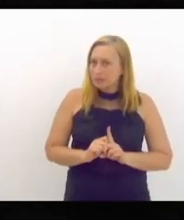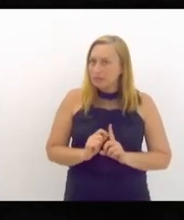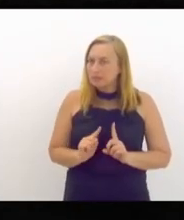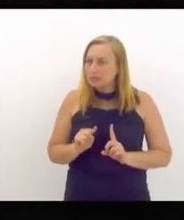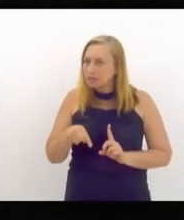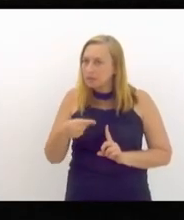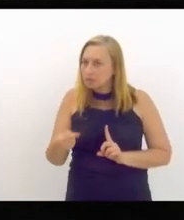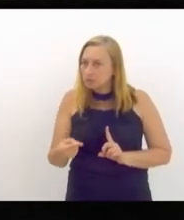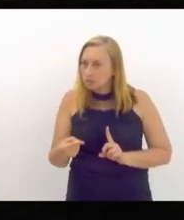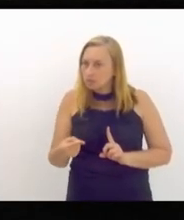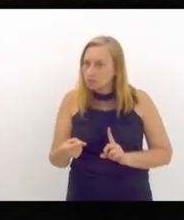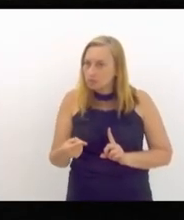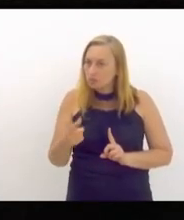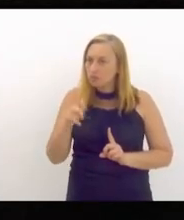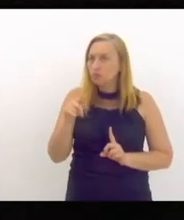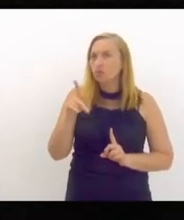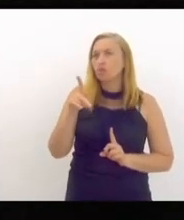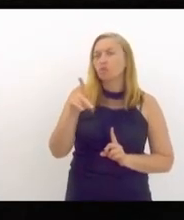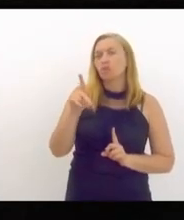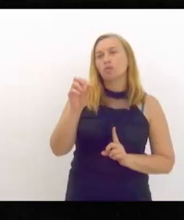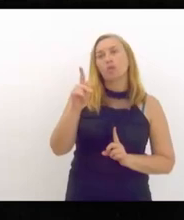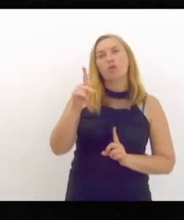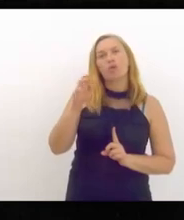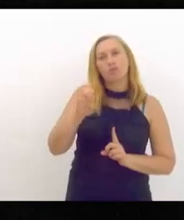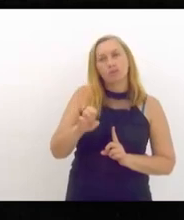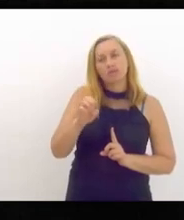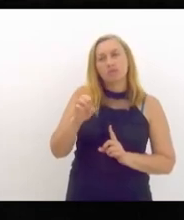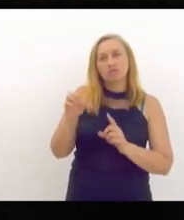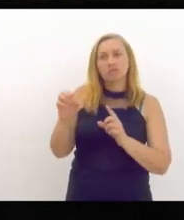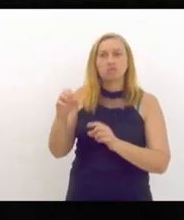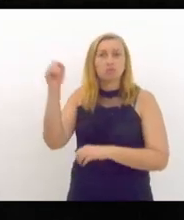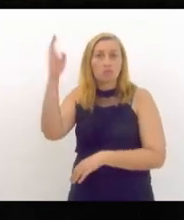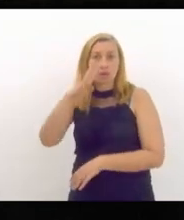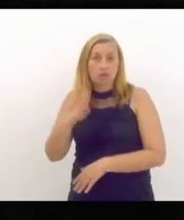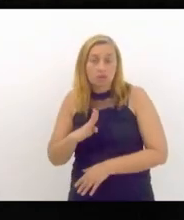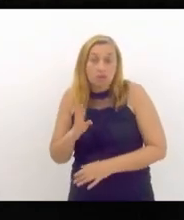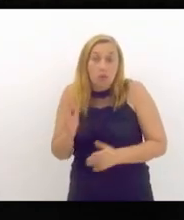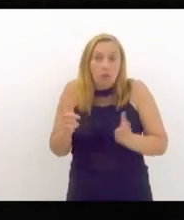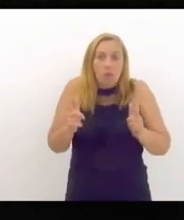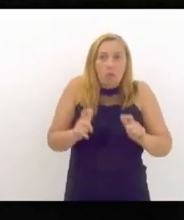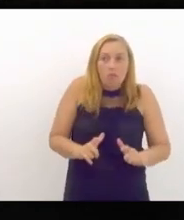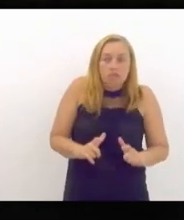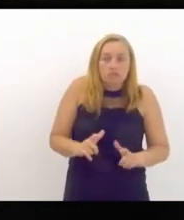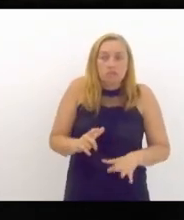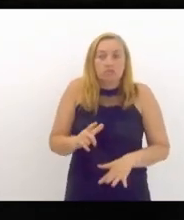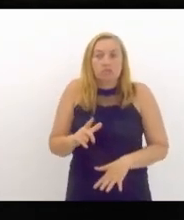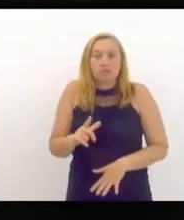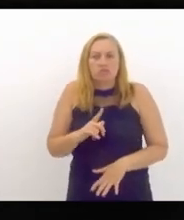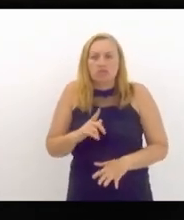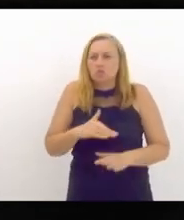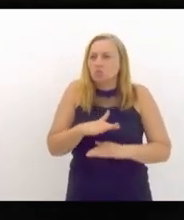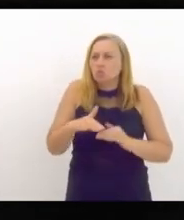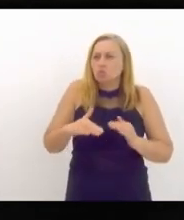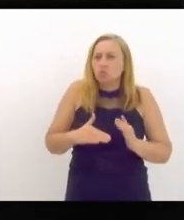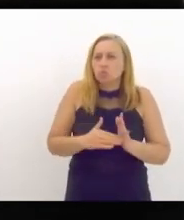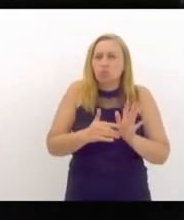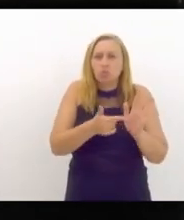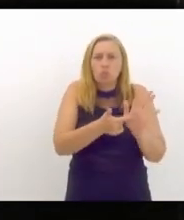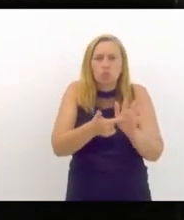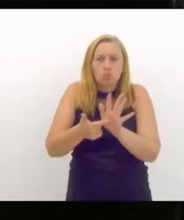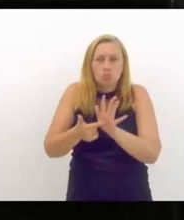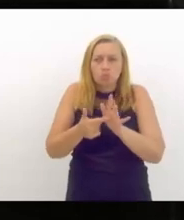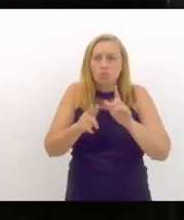após a tentativa de golpe no Brasil, onde nós tivemos todas aquelas imagens